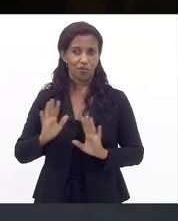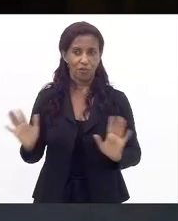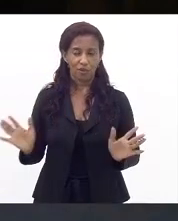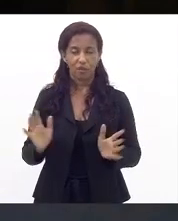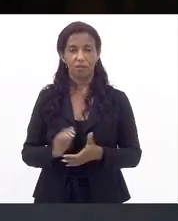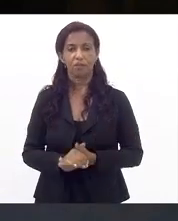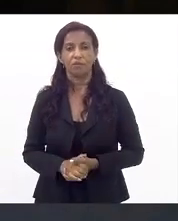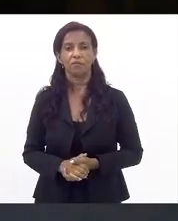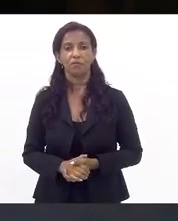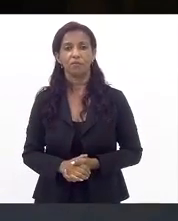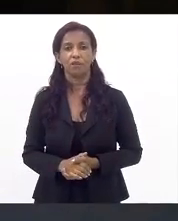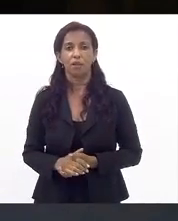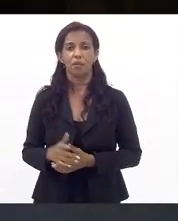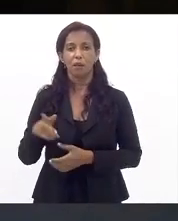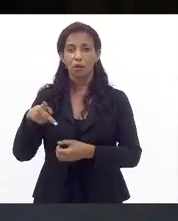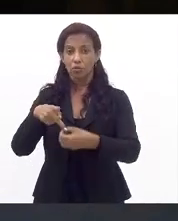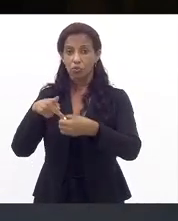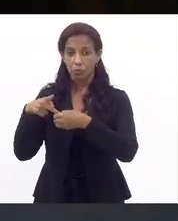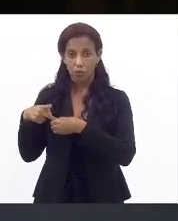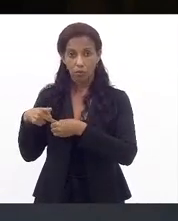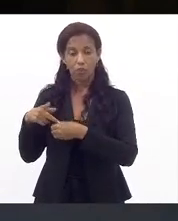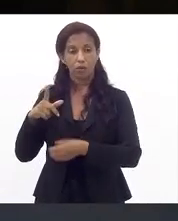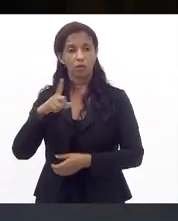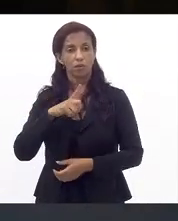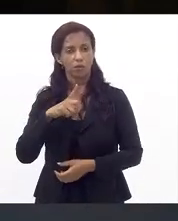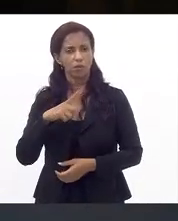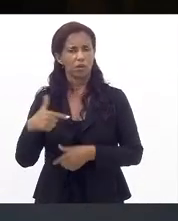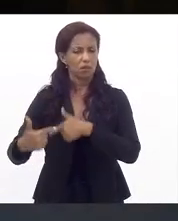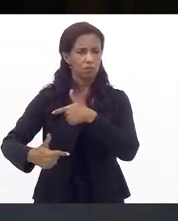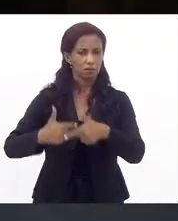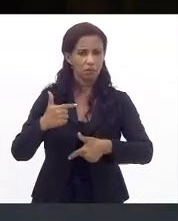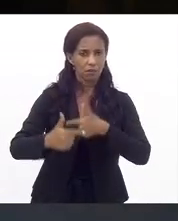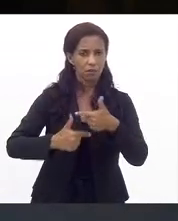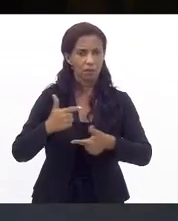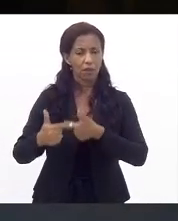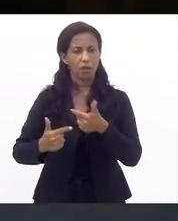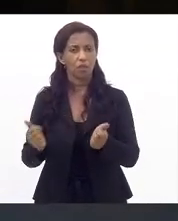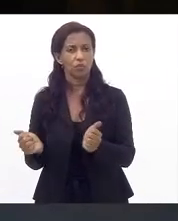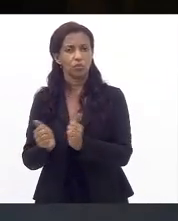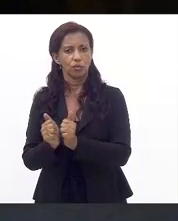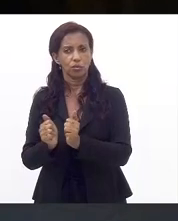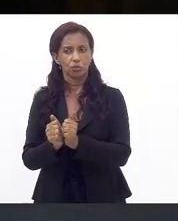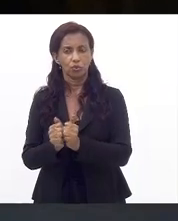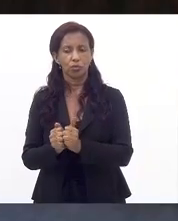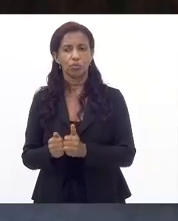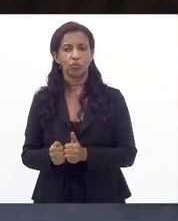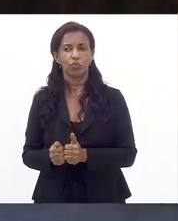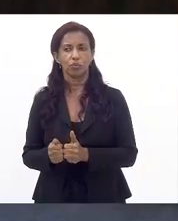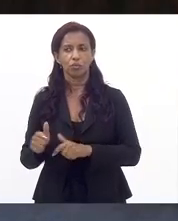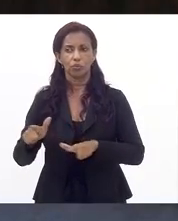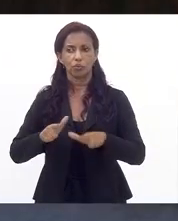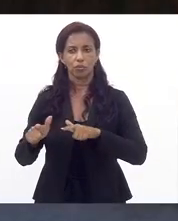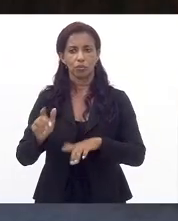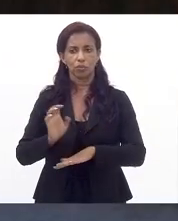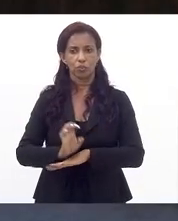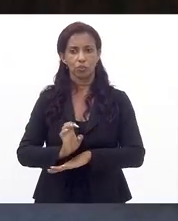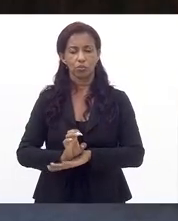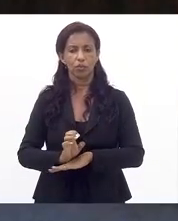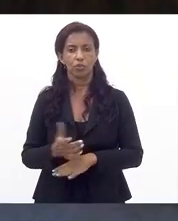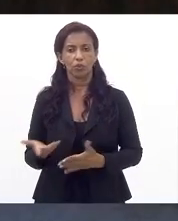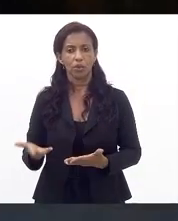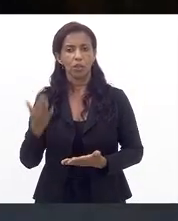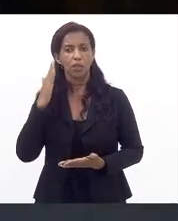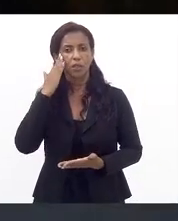mas dos Procuradores Que Tem trabalhado com a gente no regime dos Procuradores do Estado é